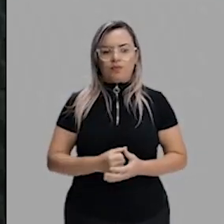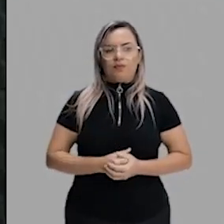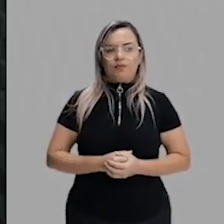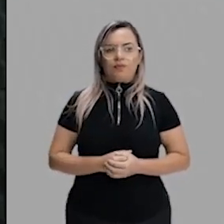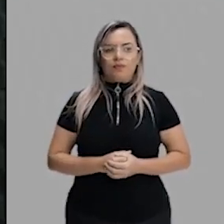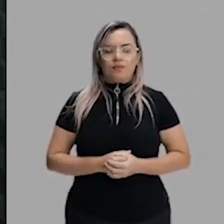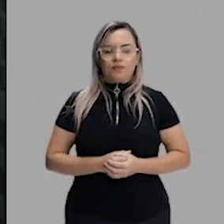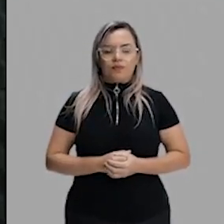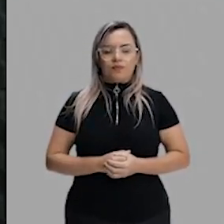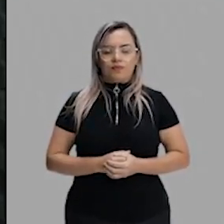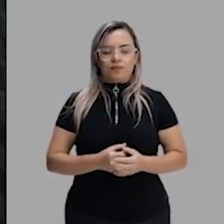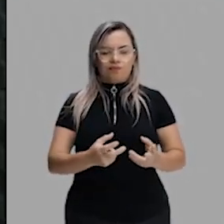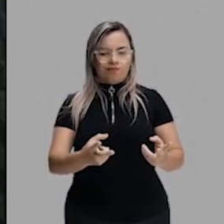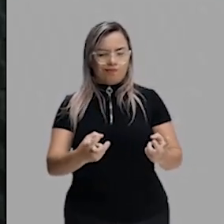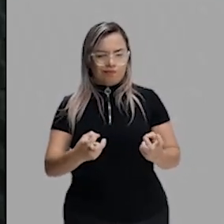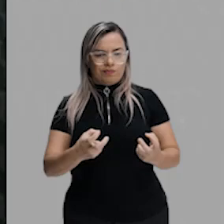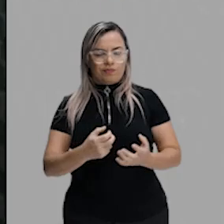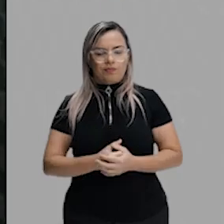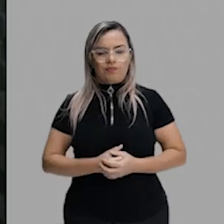ó.